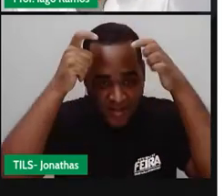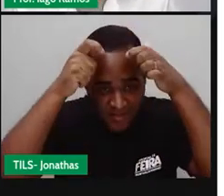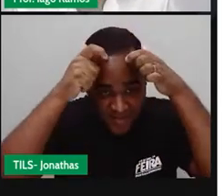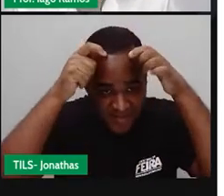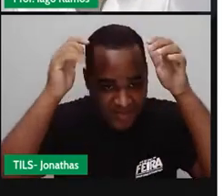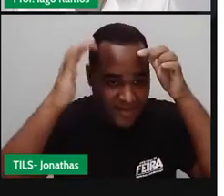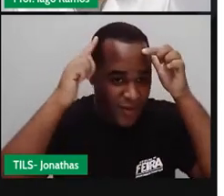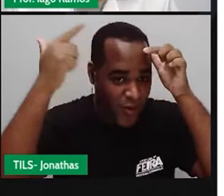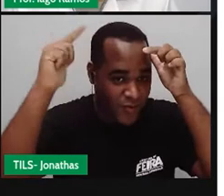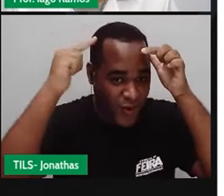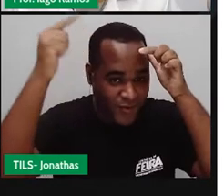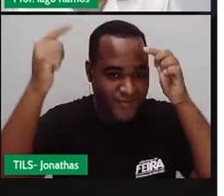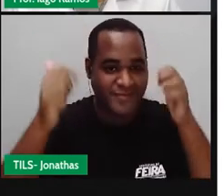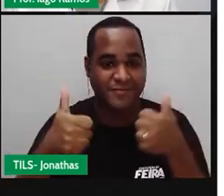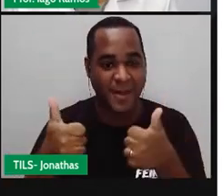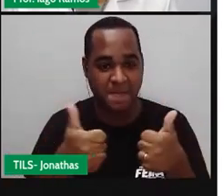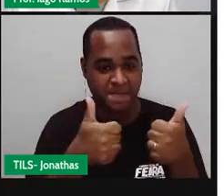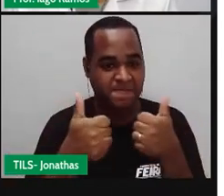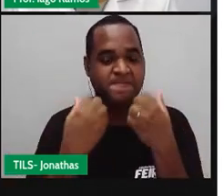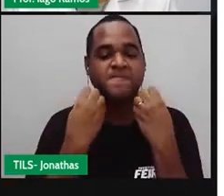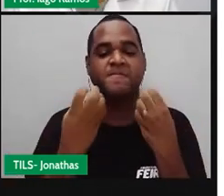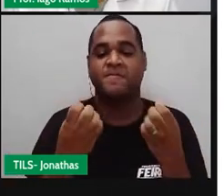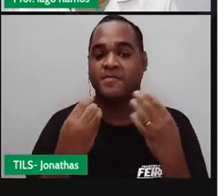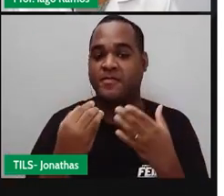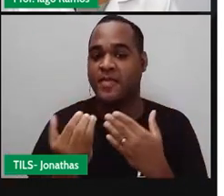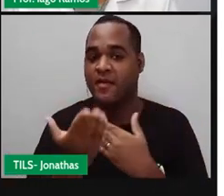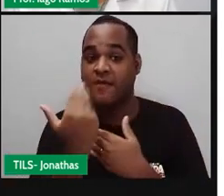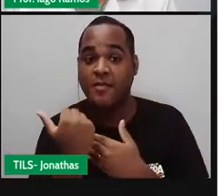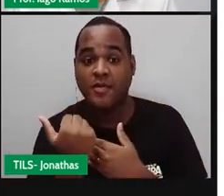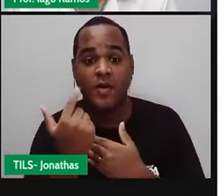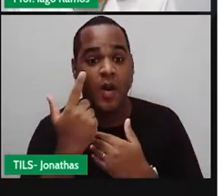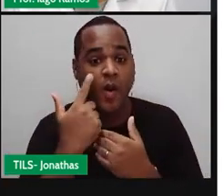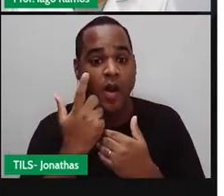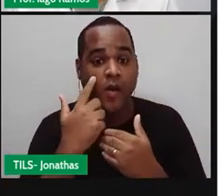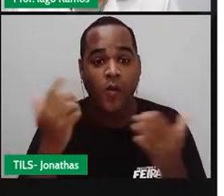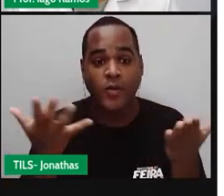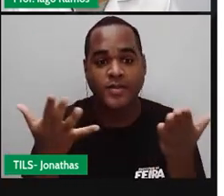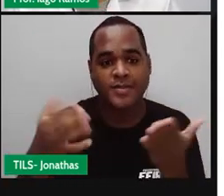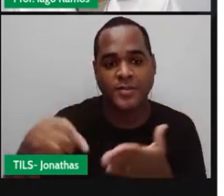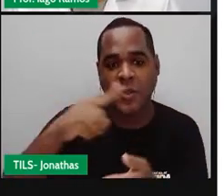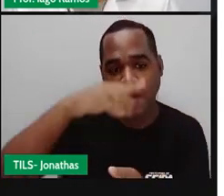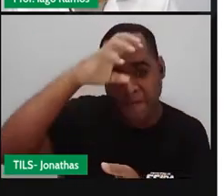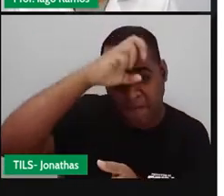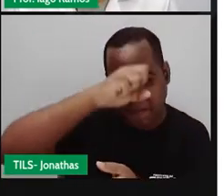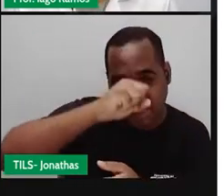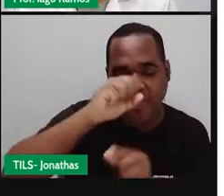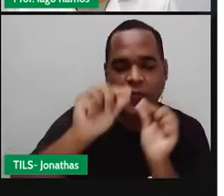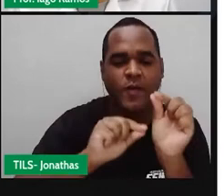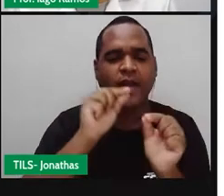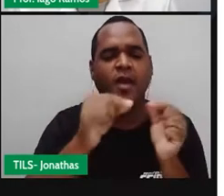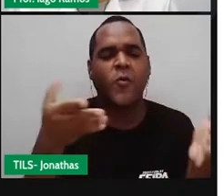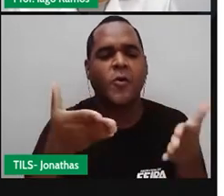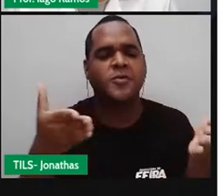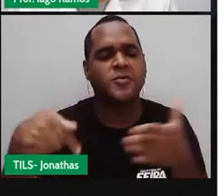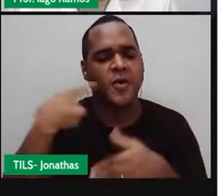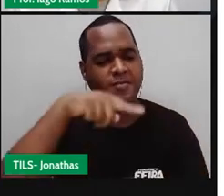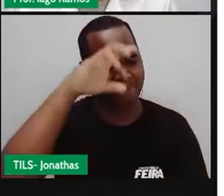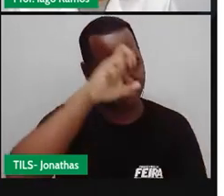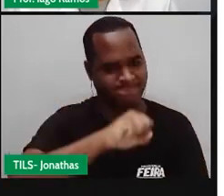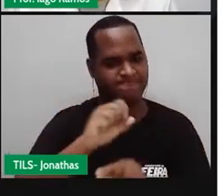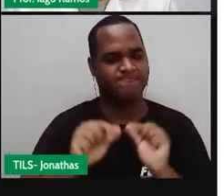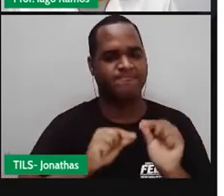do Sertão tudo bem vamos E chegou a hora da gente aprender e o que é que a gente vai aprender nessa aula